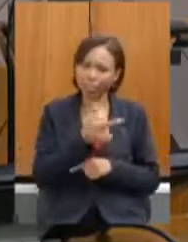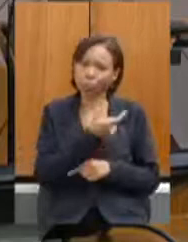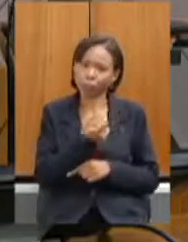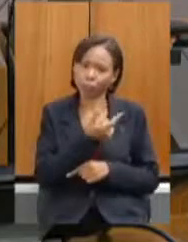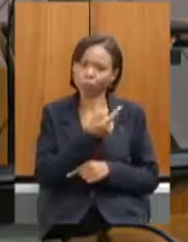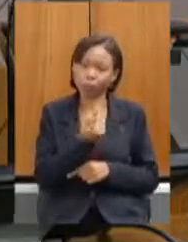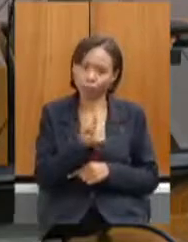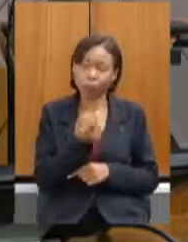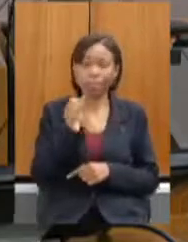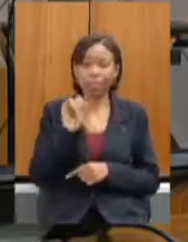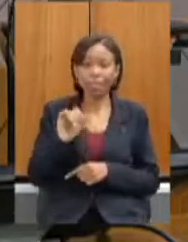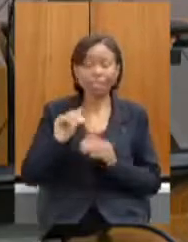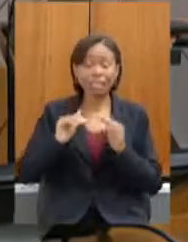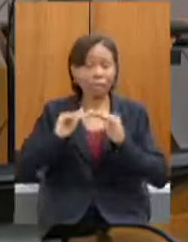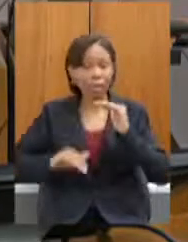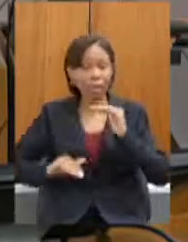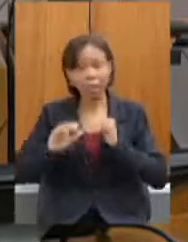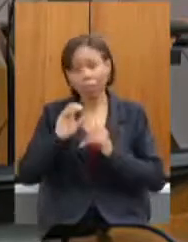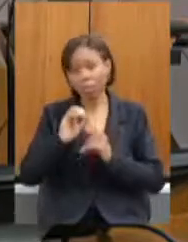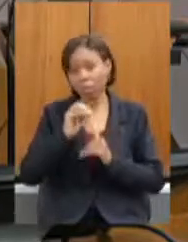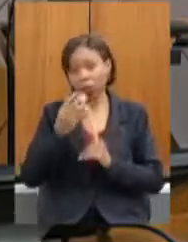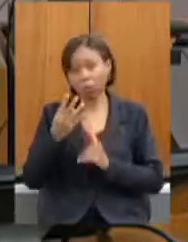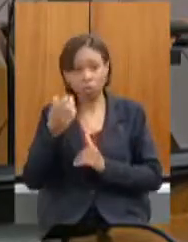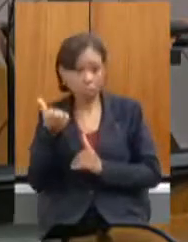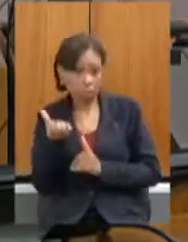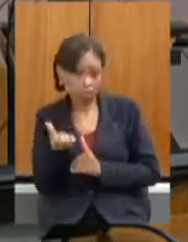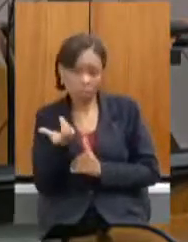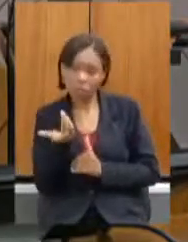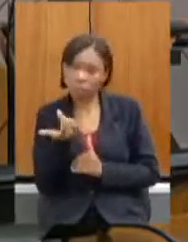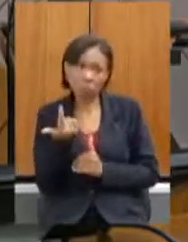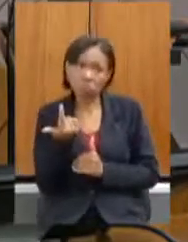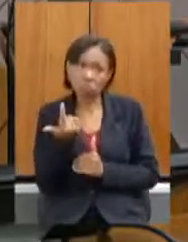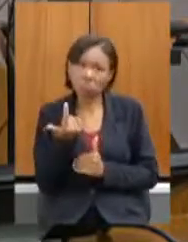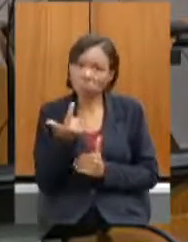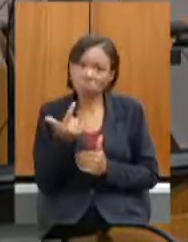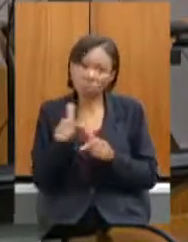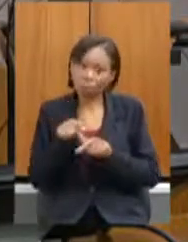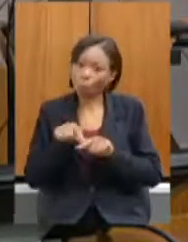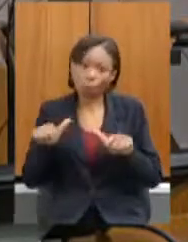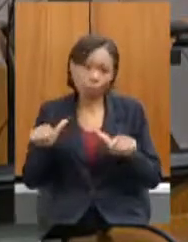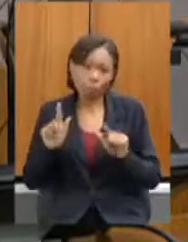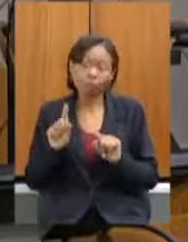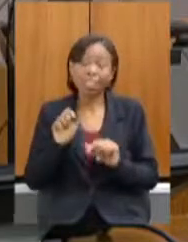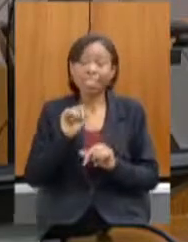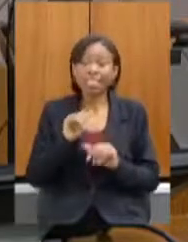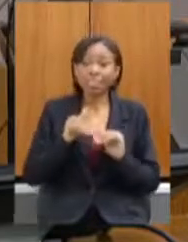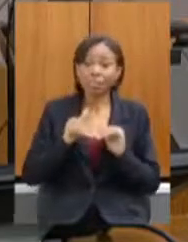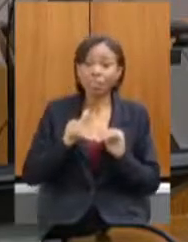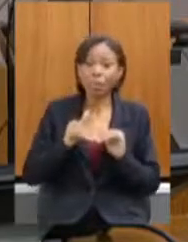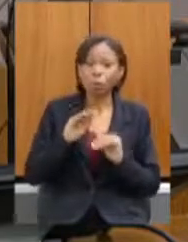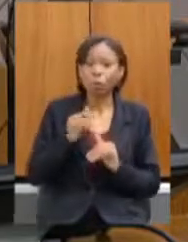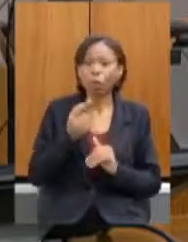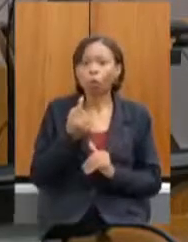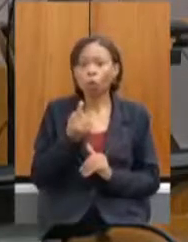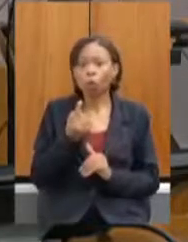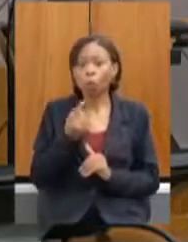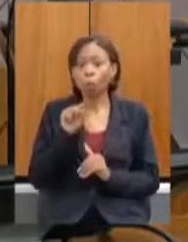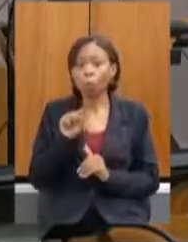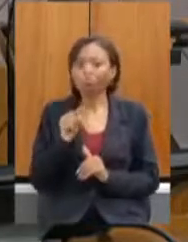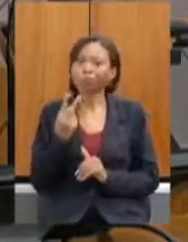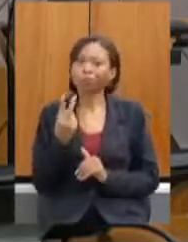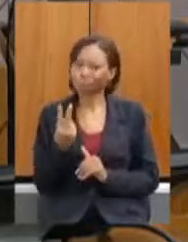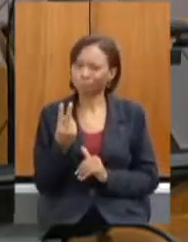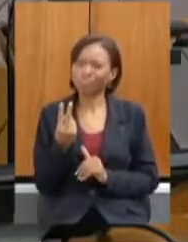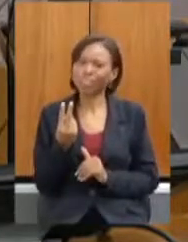096 nós não teríamos mais tendência de esgotamento de leite e se ele passasse para um ponto dois ou seja um um aumento